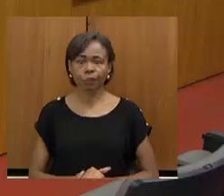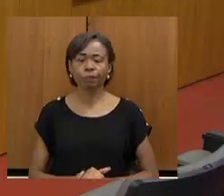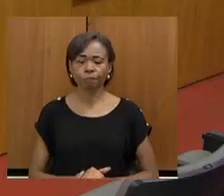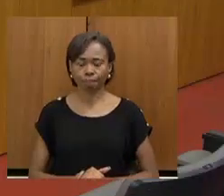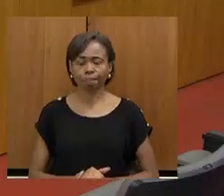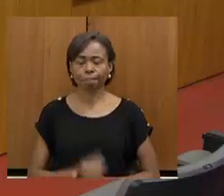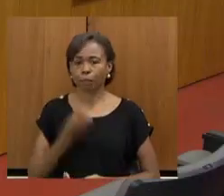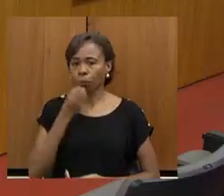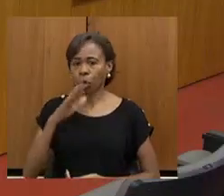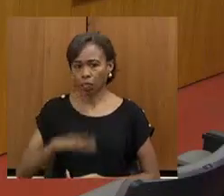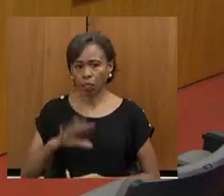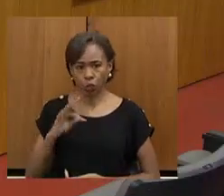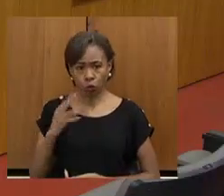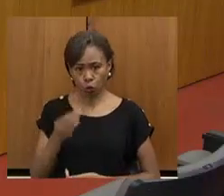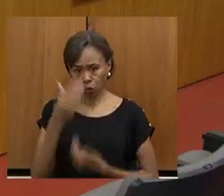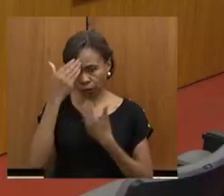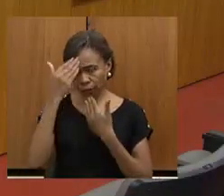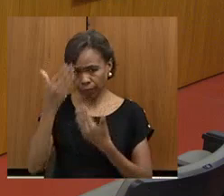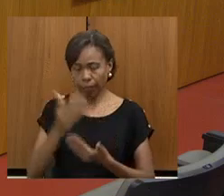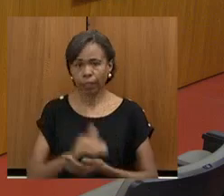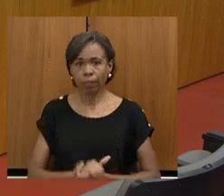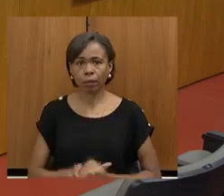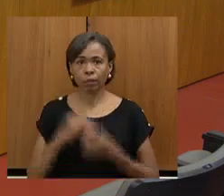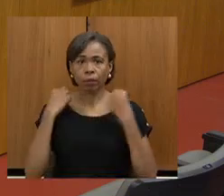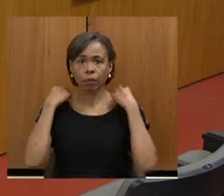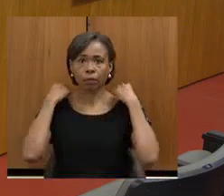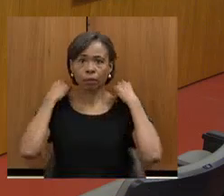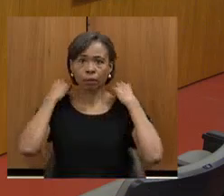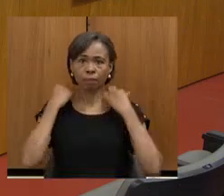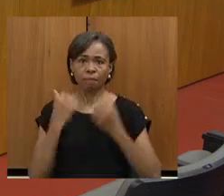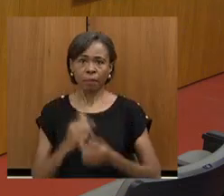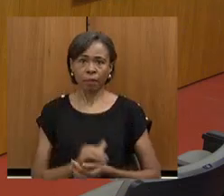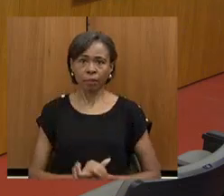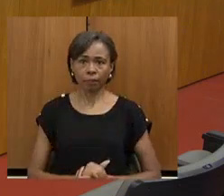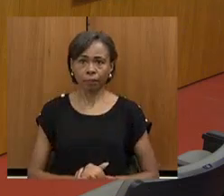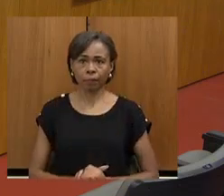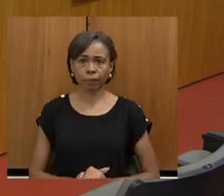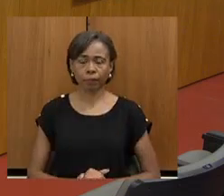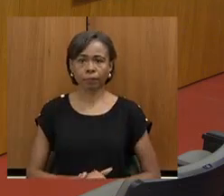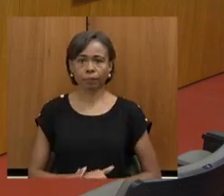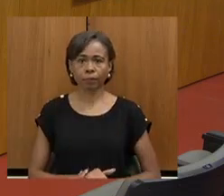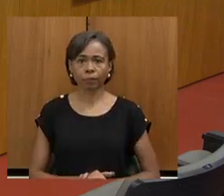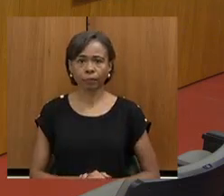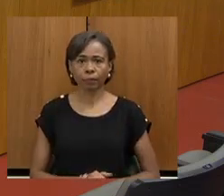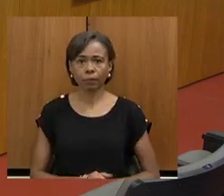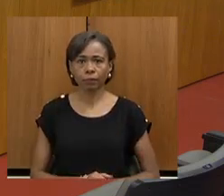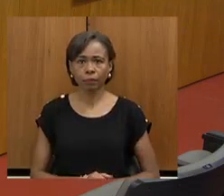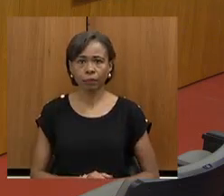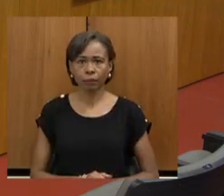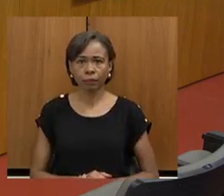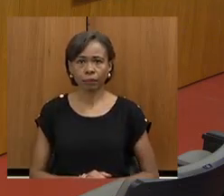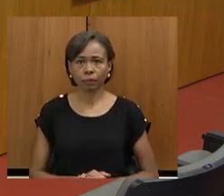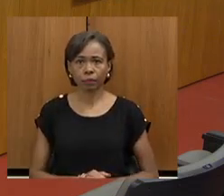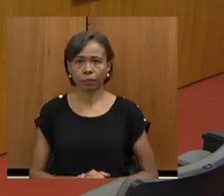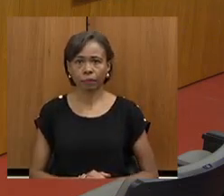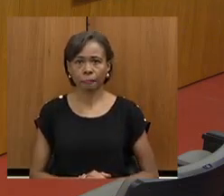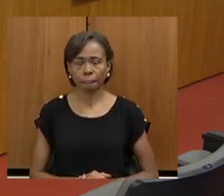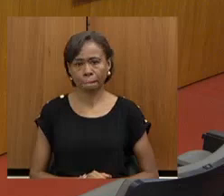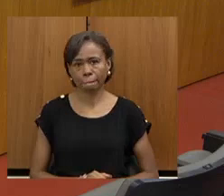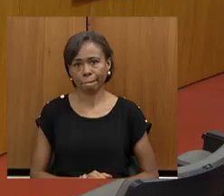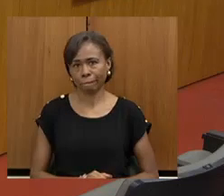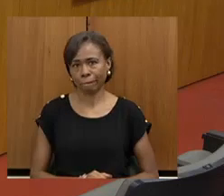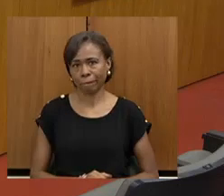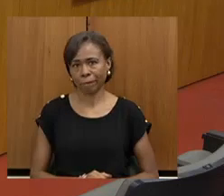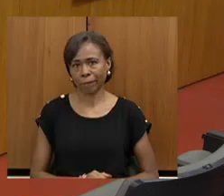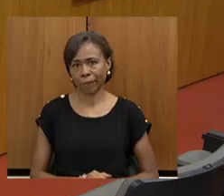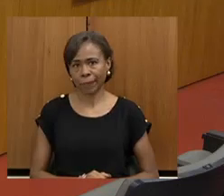Obrigada. Boa tarde a todos. Pude pedir só para você chegar ao microfone um pouco mais próximo, por gentileza. Ok. Está dando para ouvir melhor